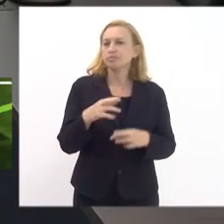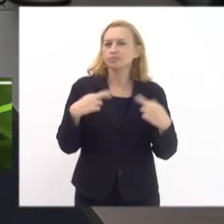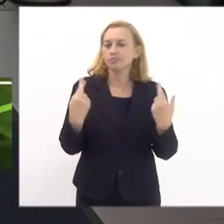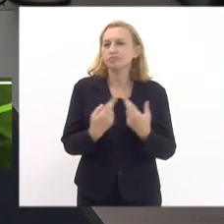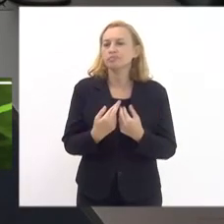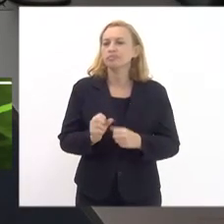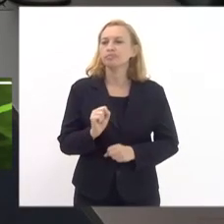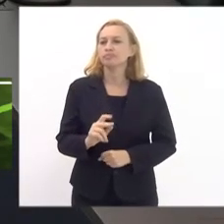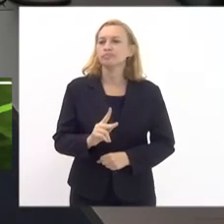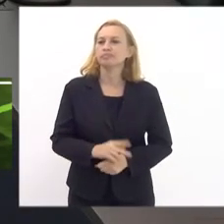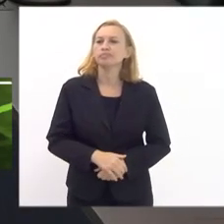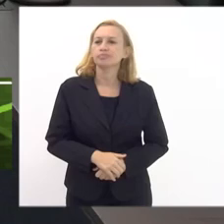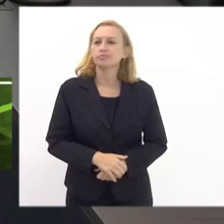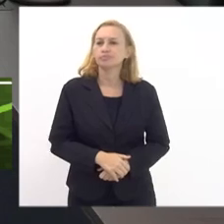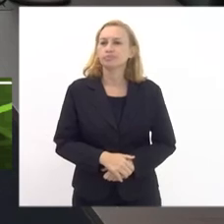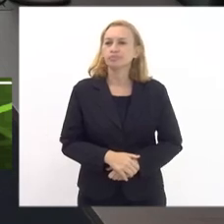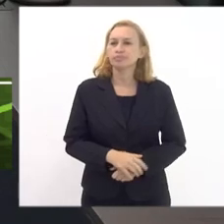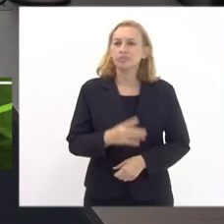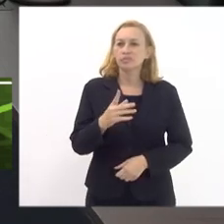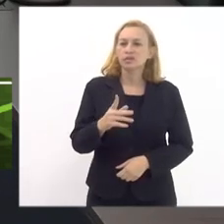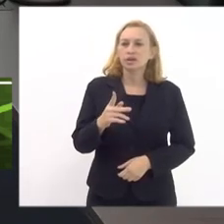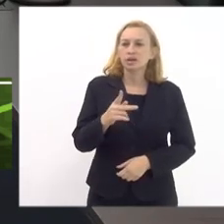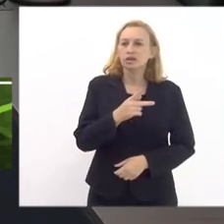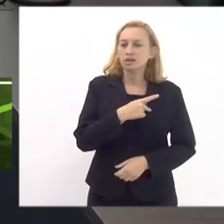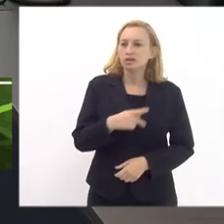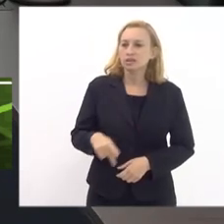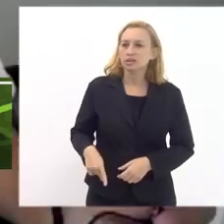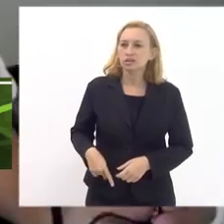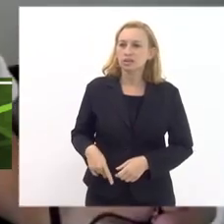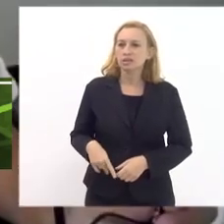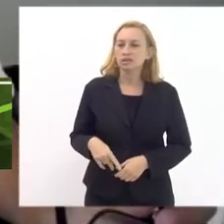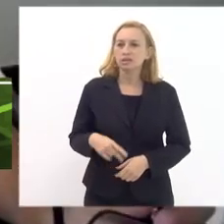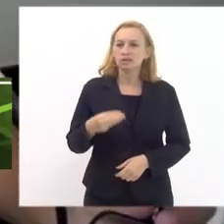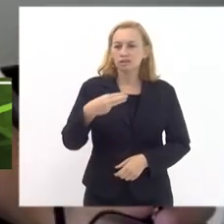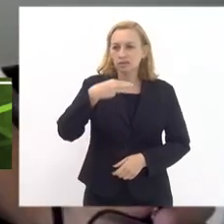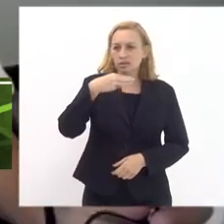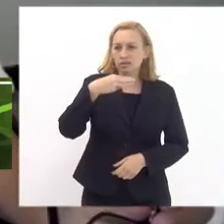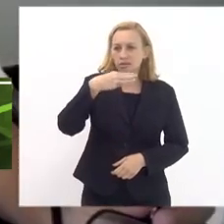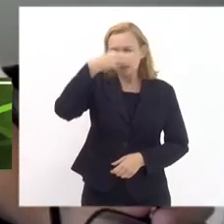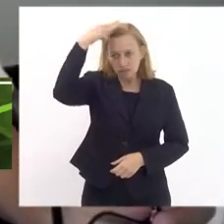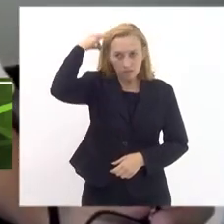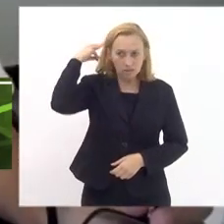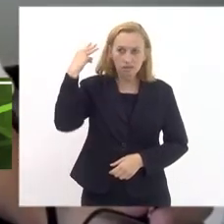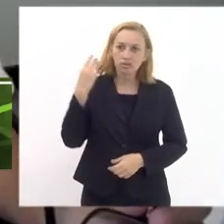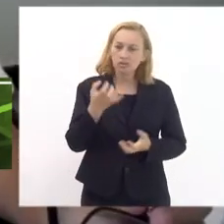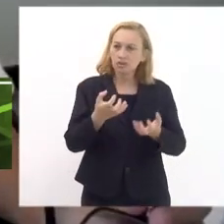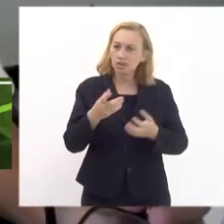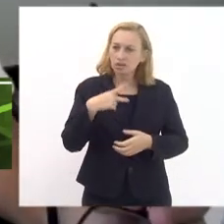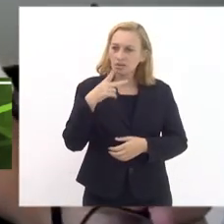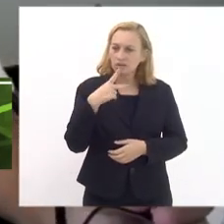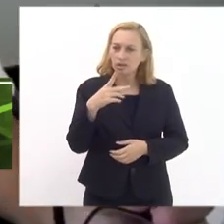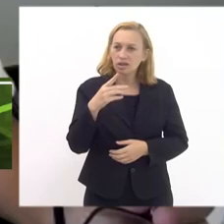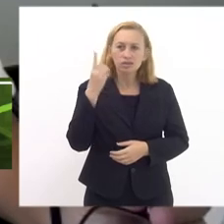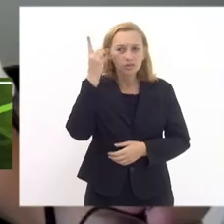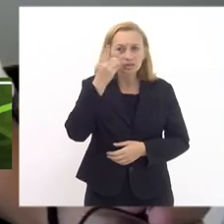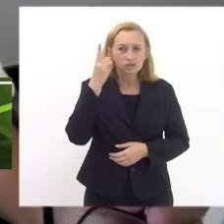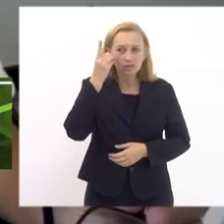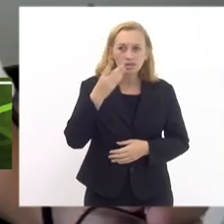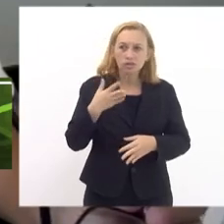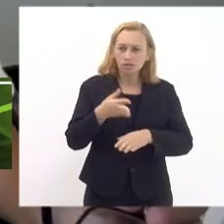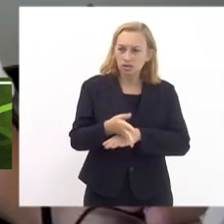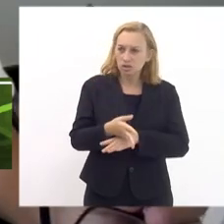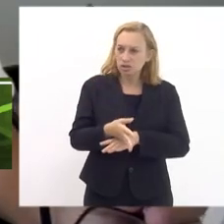deputado Luiz Paulo. Presidente Márcio Pacheco. Deputado Valdec. Não, é que eu queria dizer a Vossa Excelência, aos deputados, eu